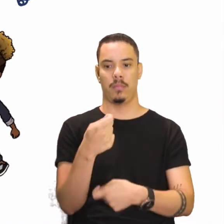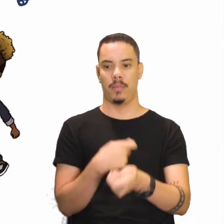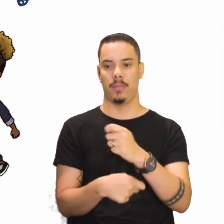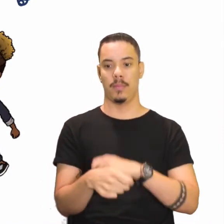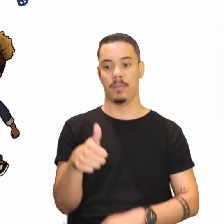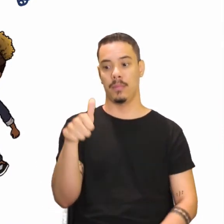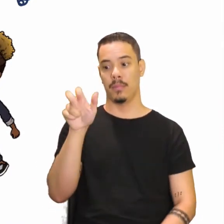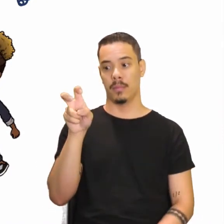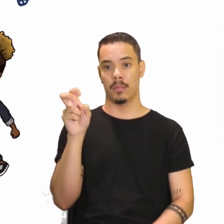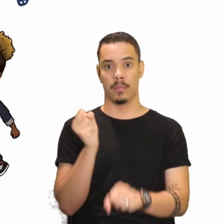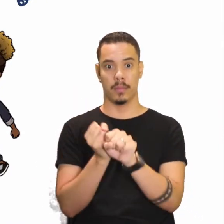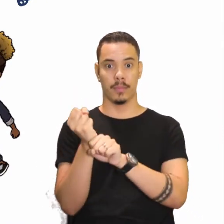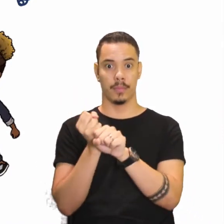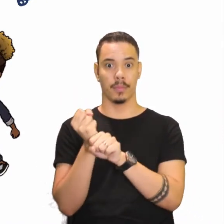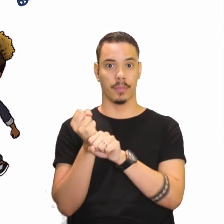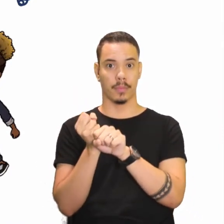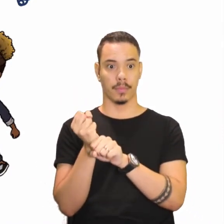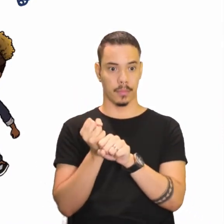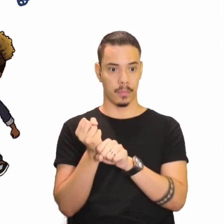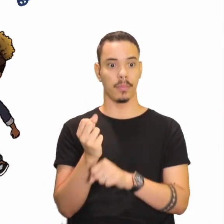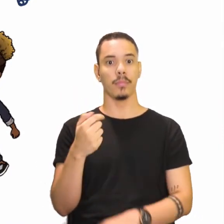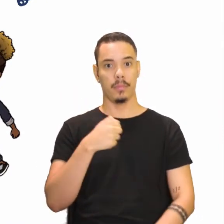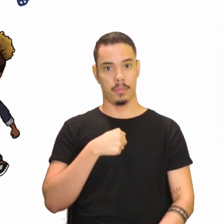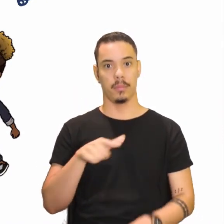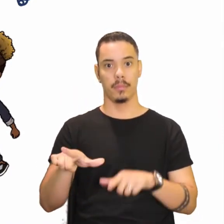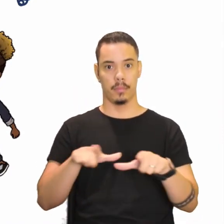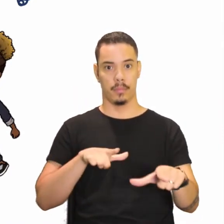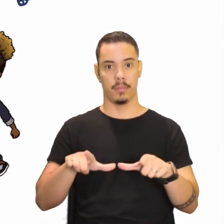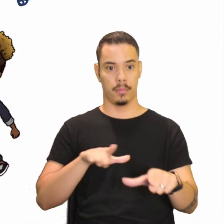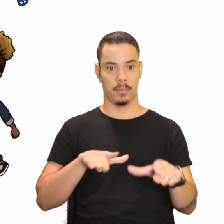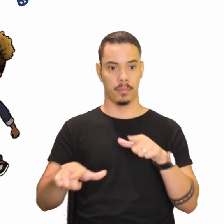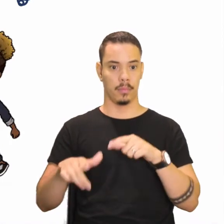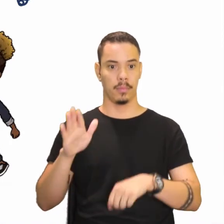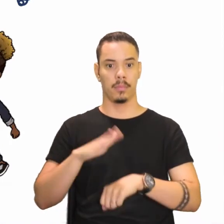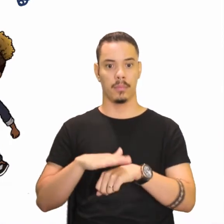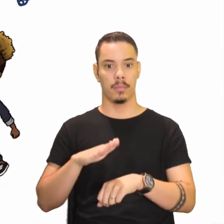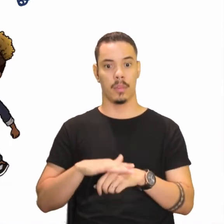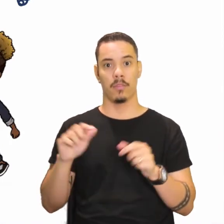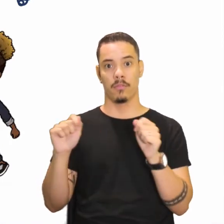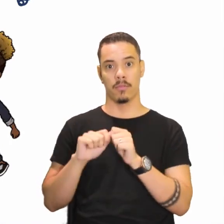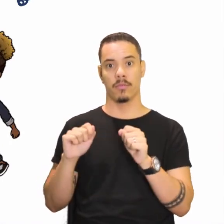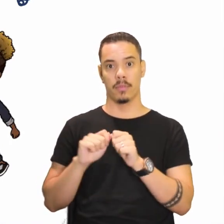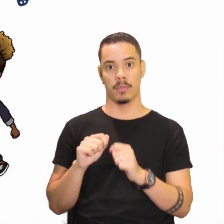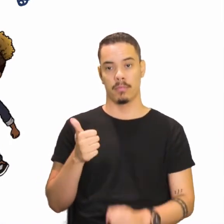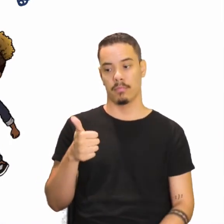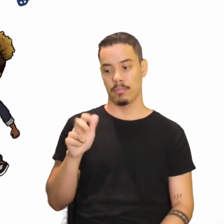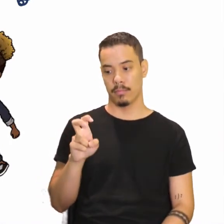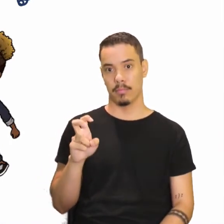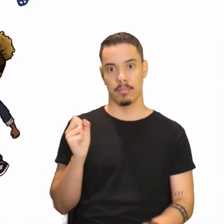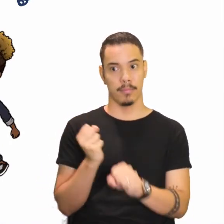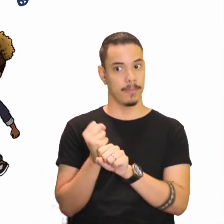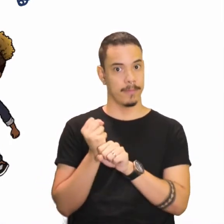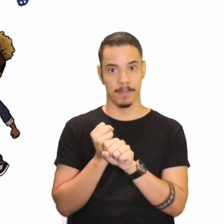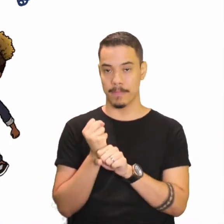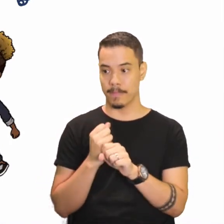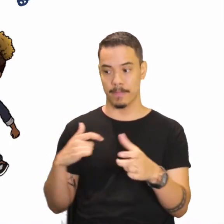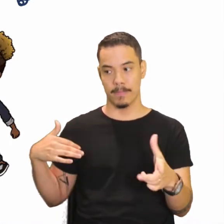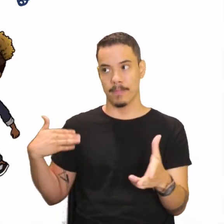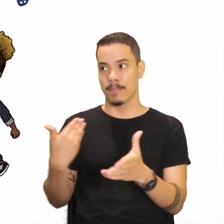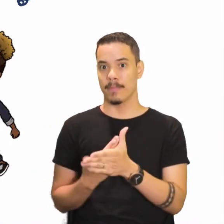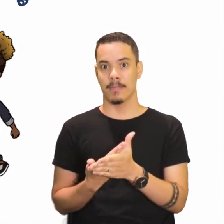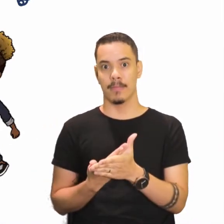há 15 anos. Atuo no setor de controladoria faz 15 anos. Então,